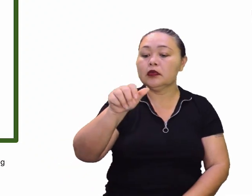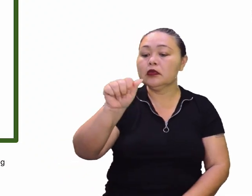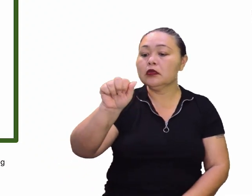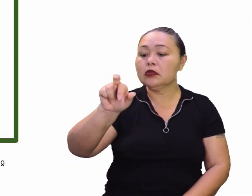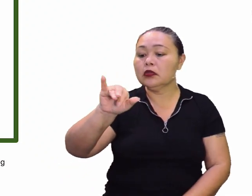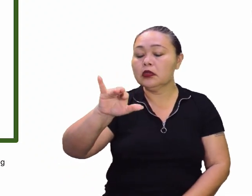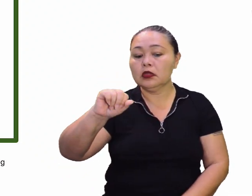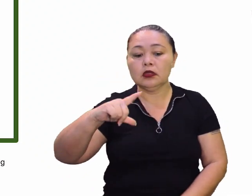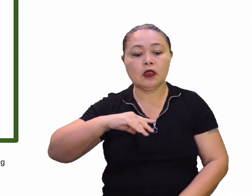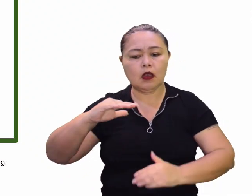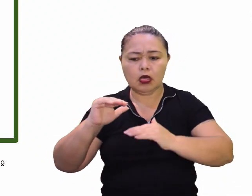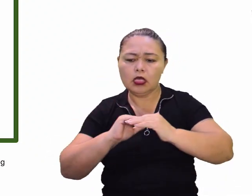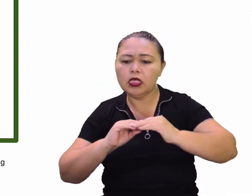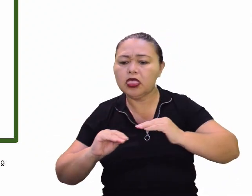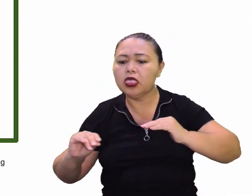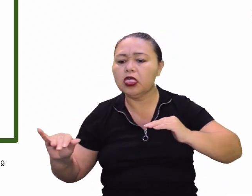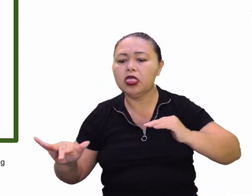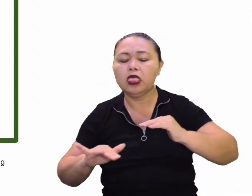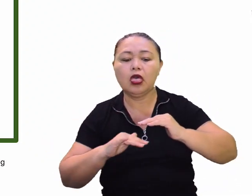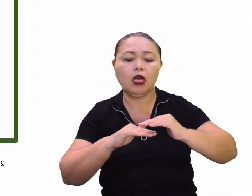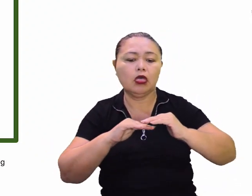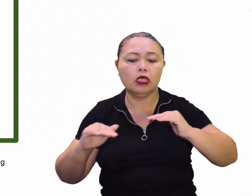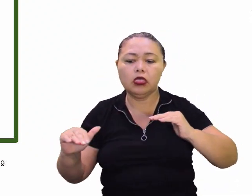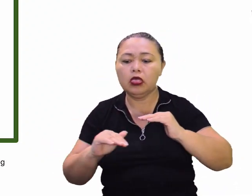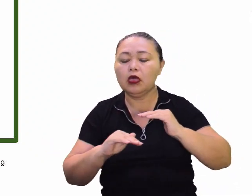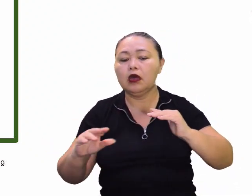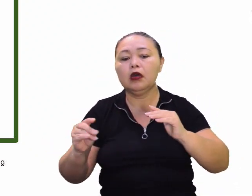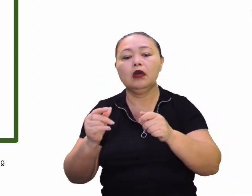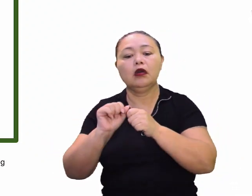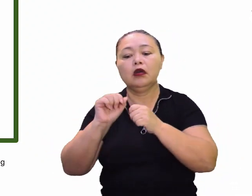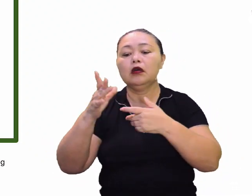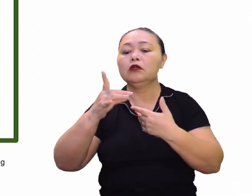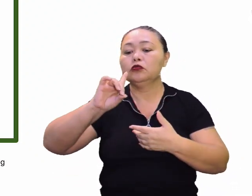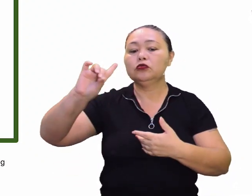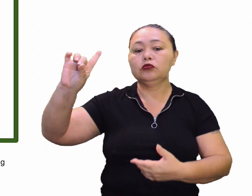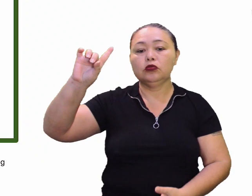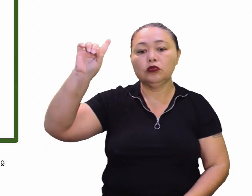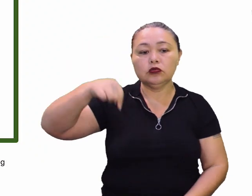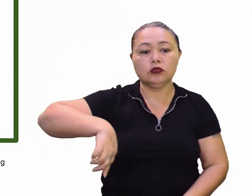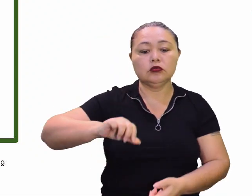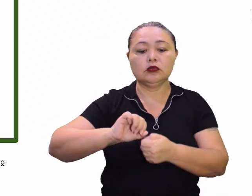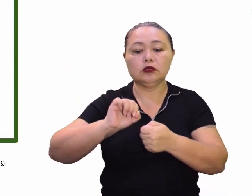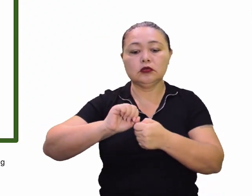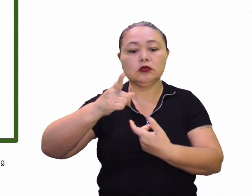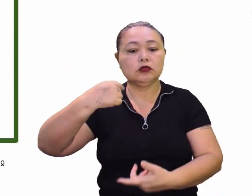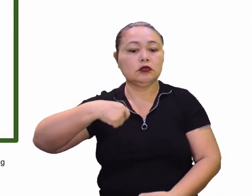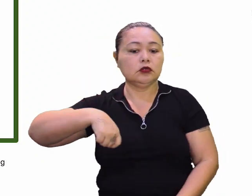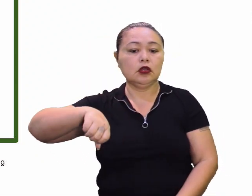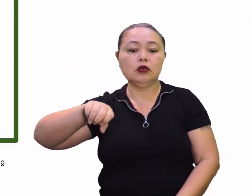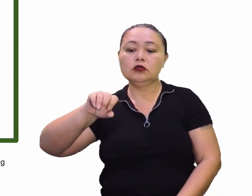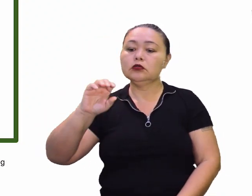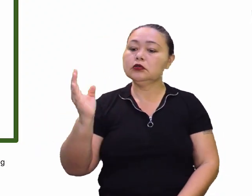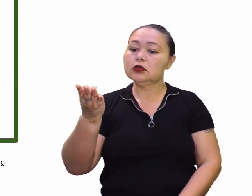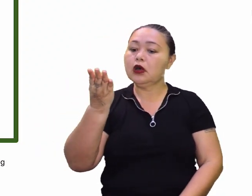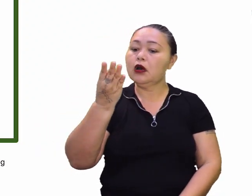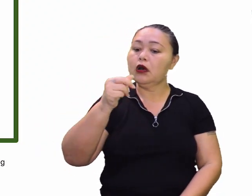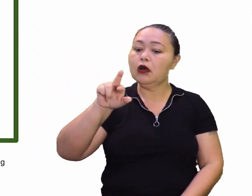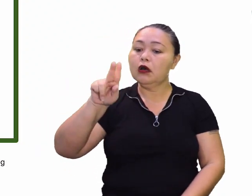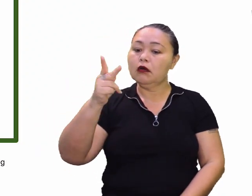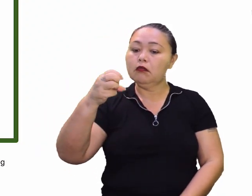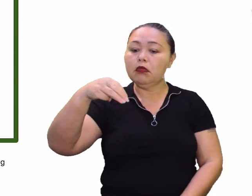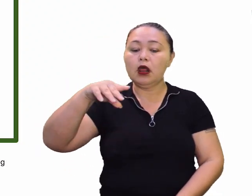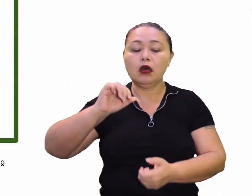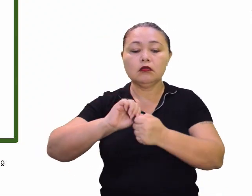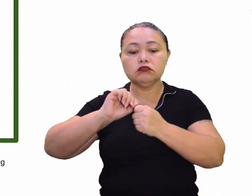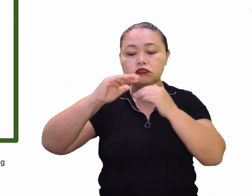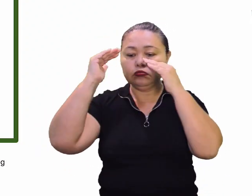Brahma, era a poeira do pé do deus Brahma. Então, esse sistema de sociedade dividida em castas